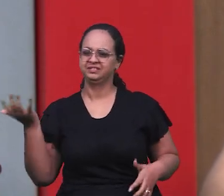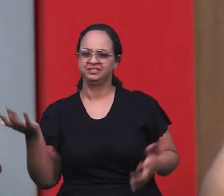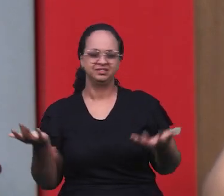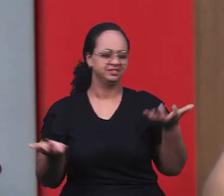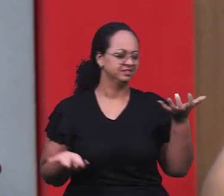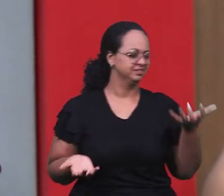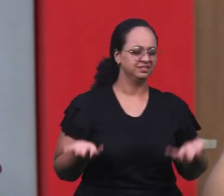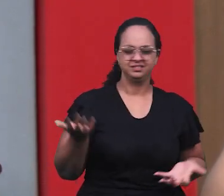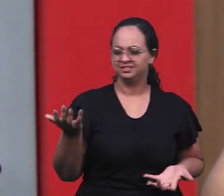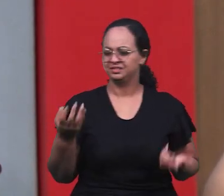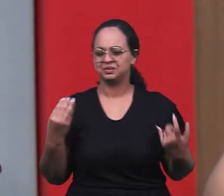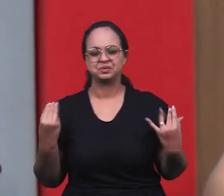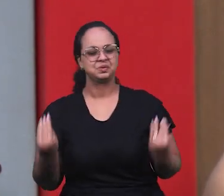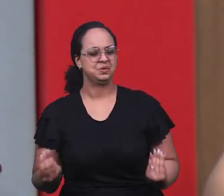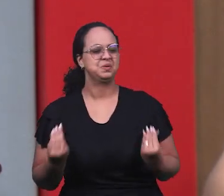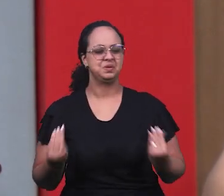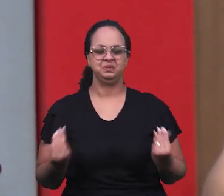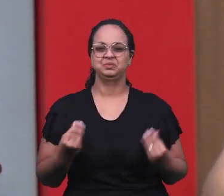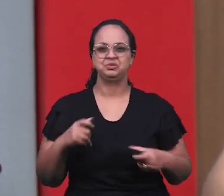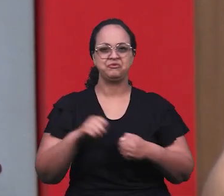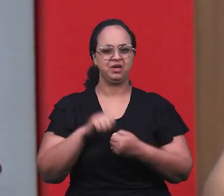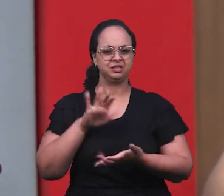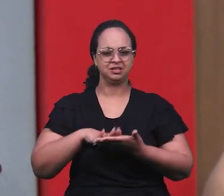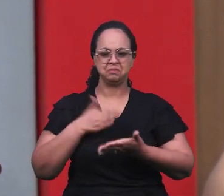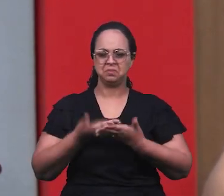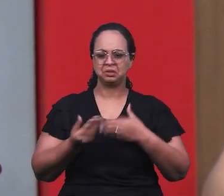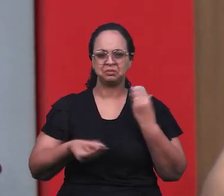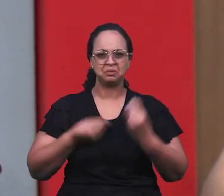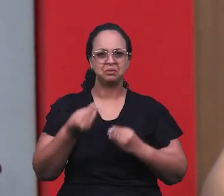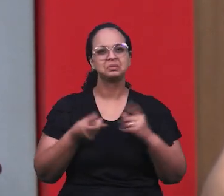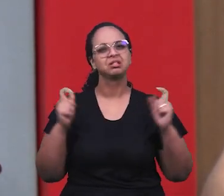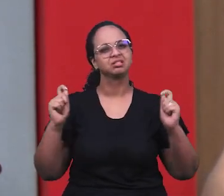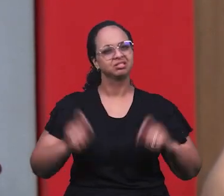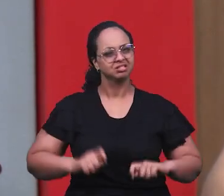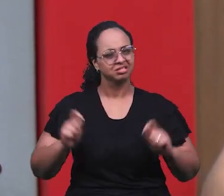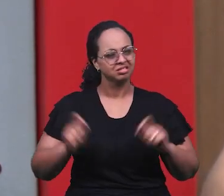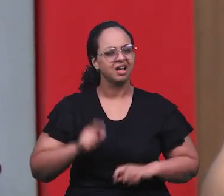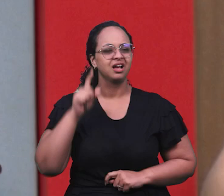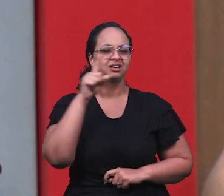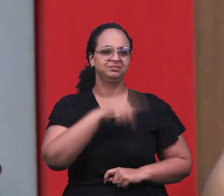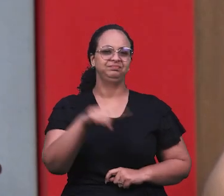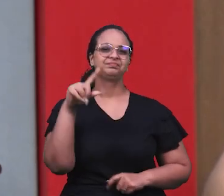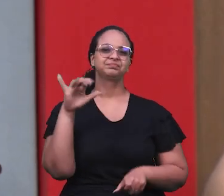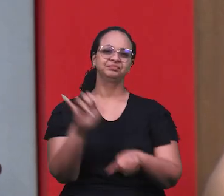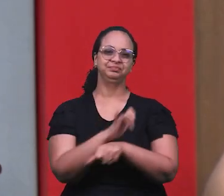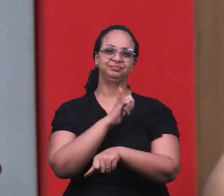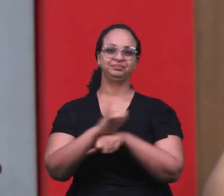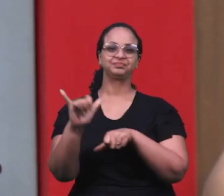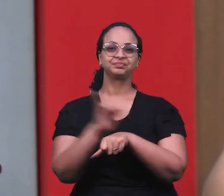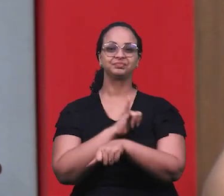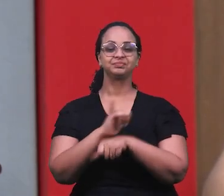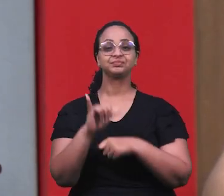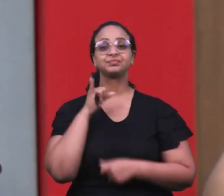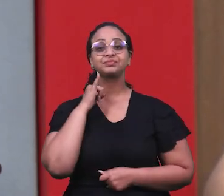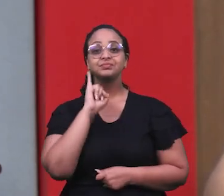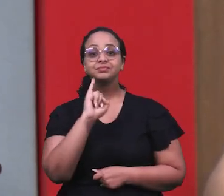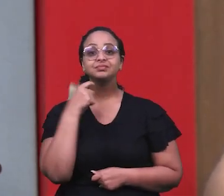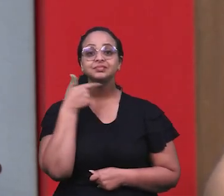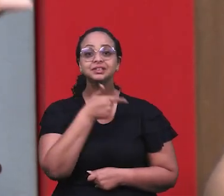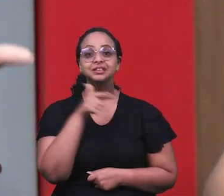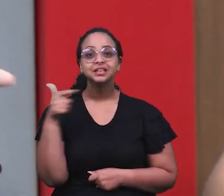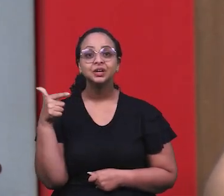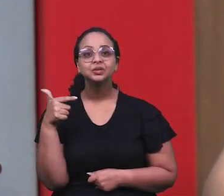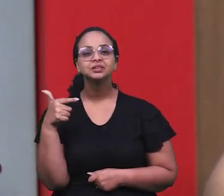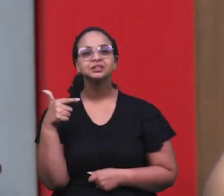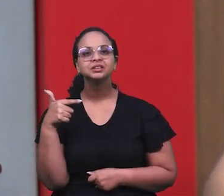isso e só tenho uma mão? Como é que eu interpreto? Meu Deus, então dá pra gente utilizar de estratégias. Caso não tenha, né,